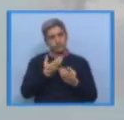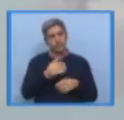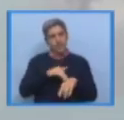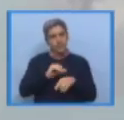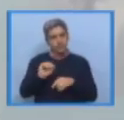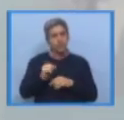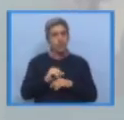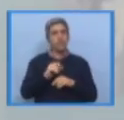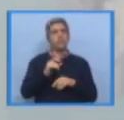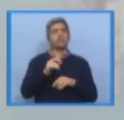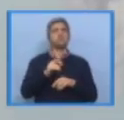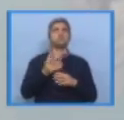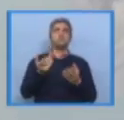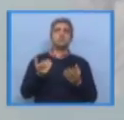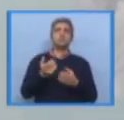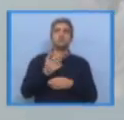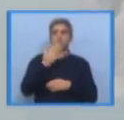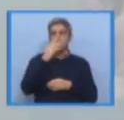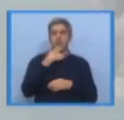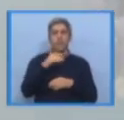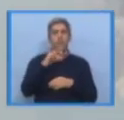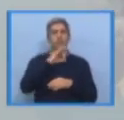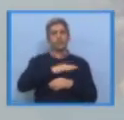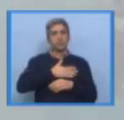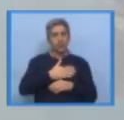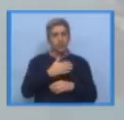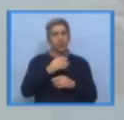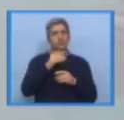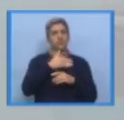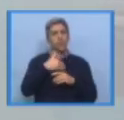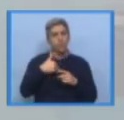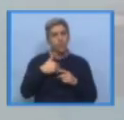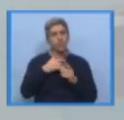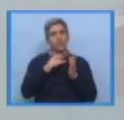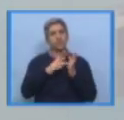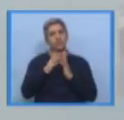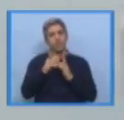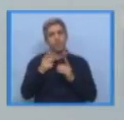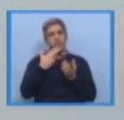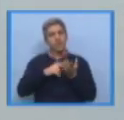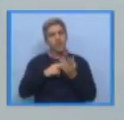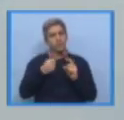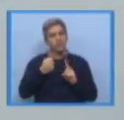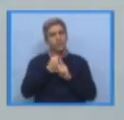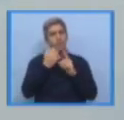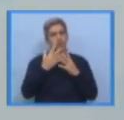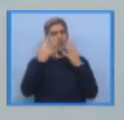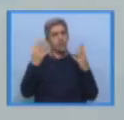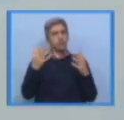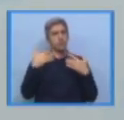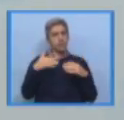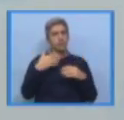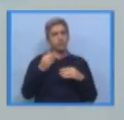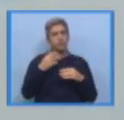ser profissional de saúde, ser cristão, é uma realidade muito desafiante. Acaba por ser um campo